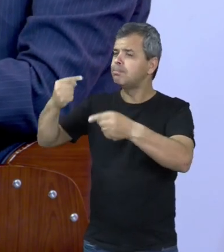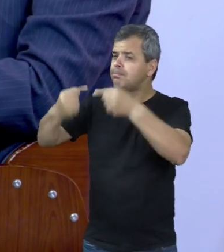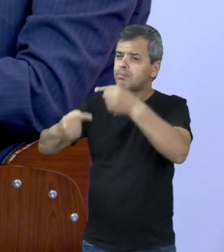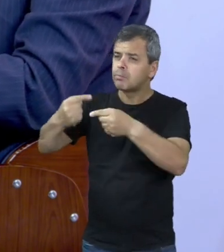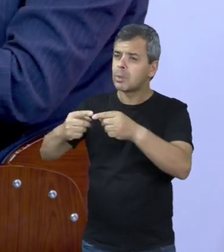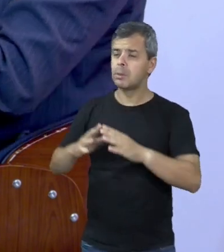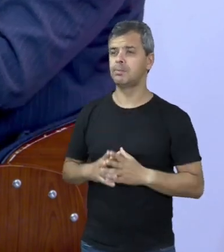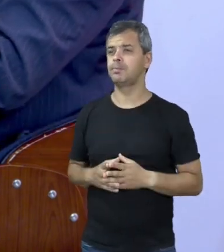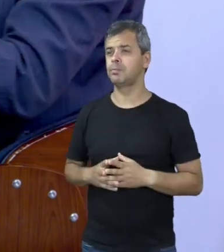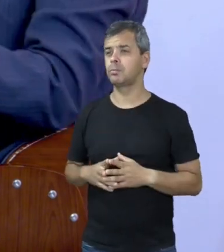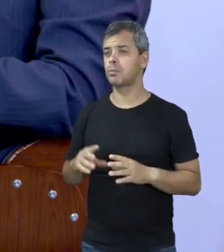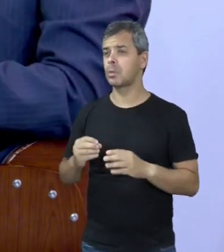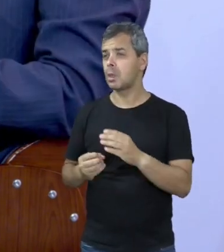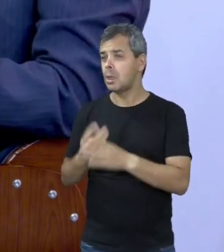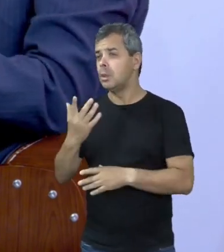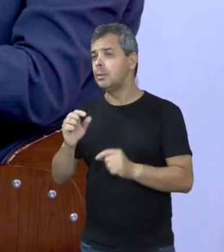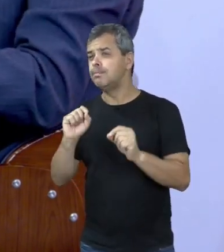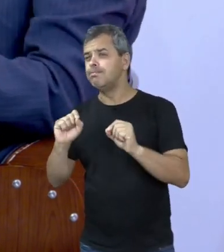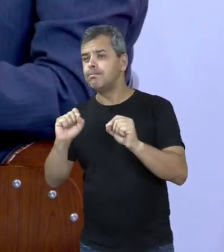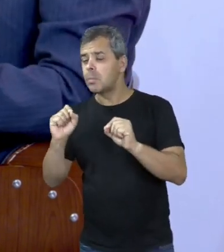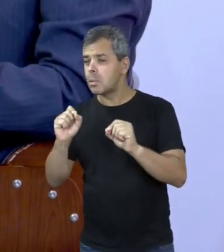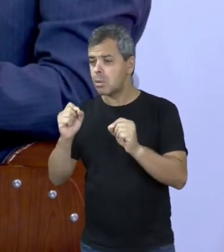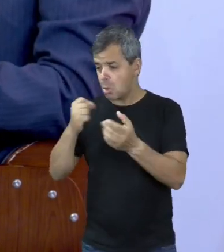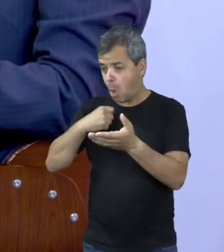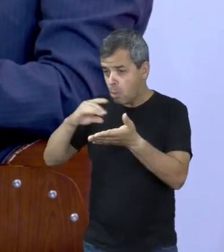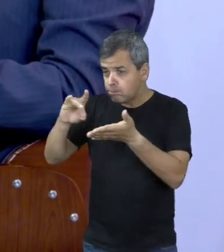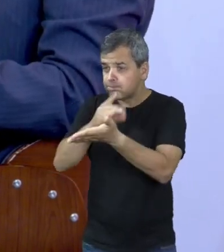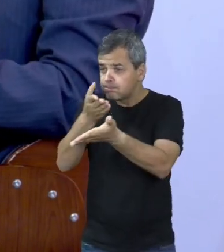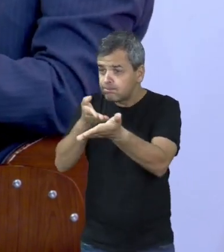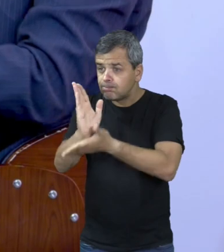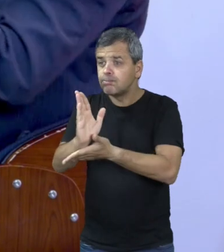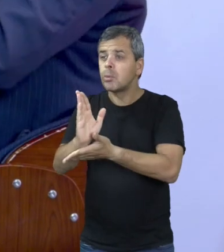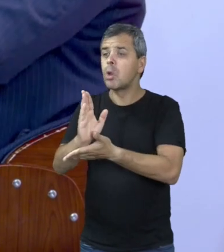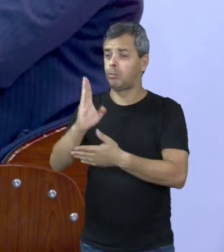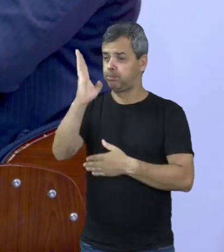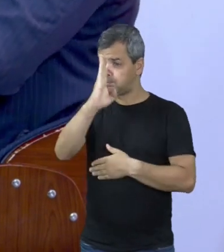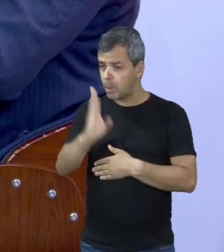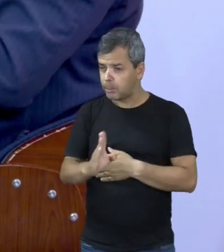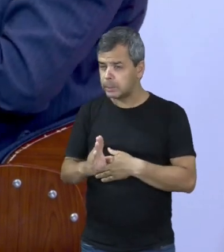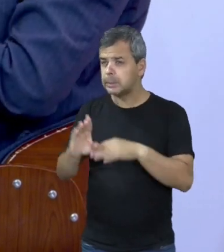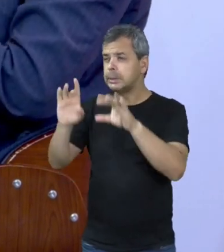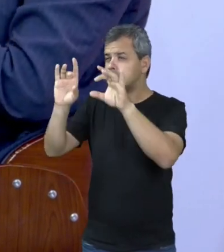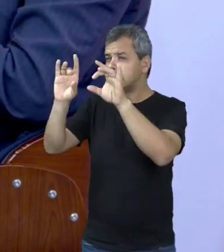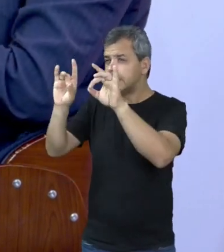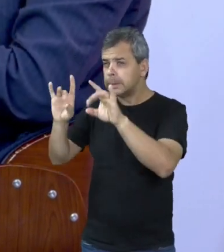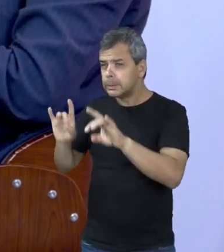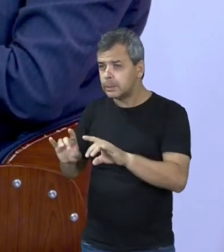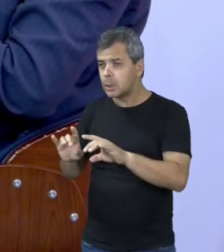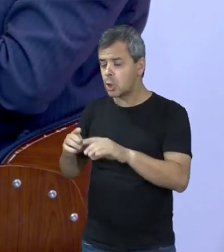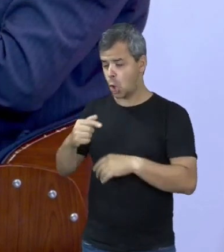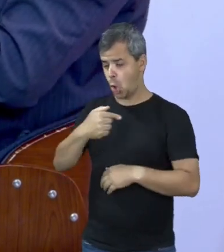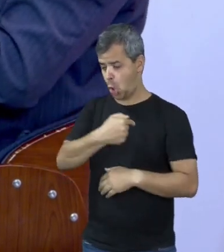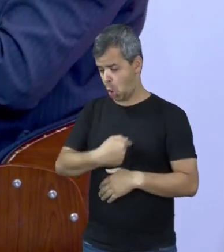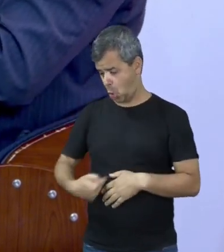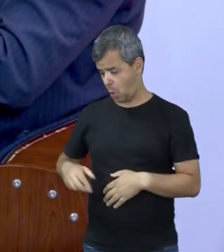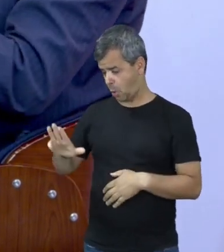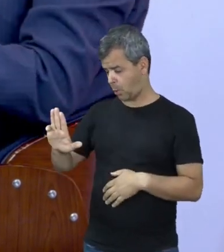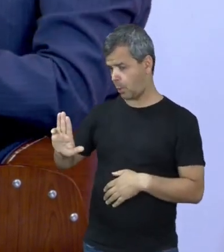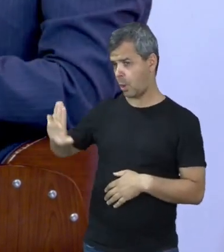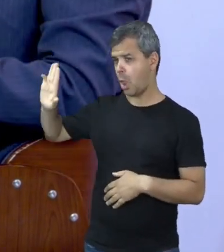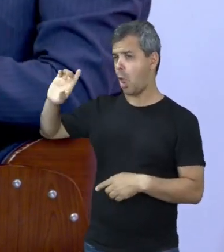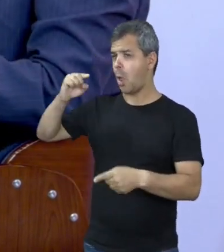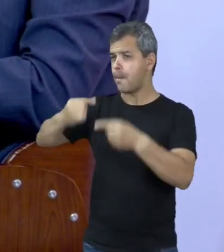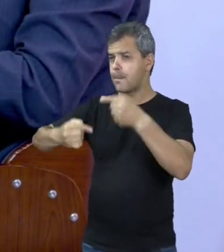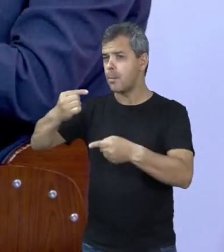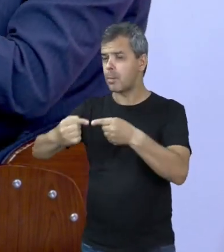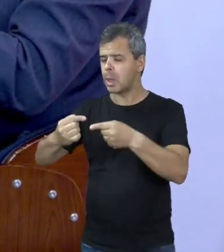que estão vigentes hoje no Brasil, especificamente no governo Lula, as políticas